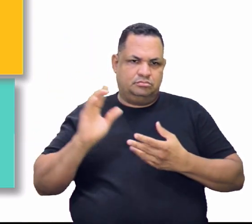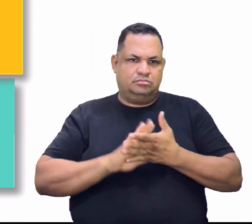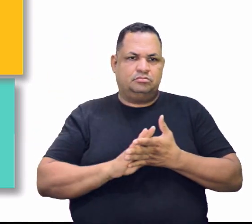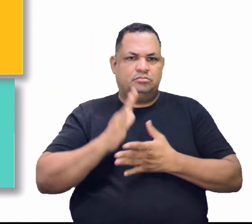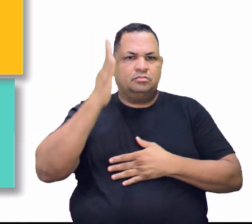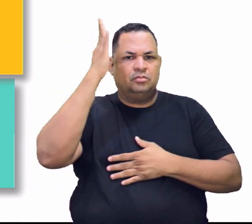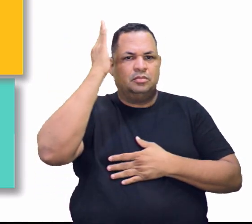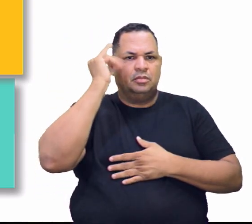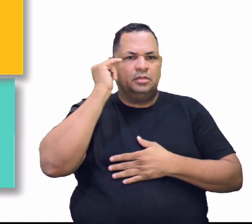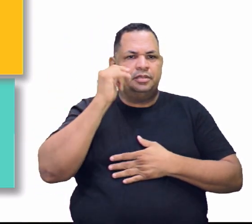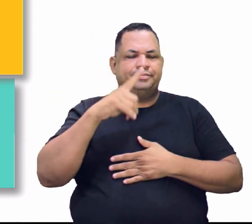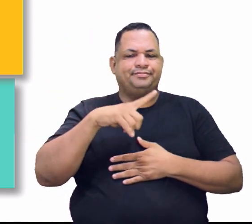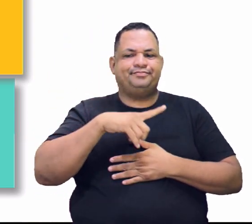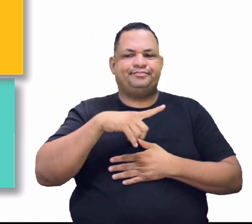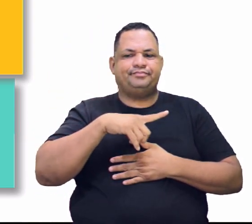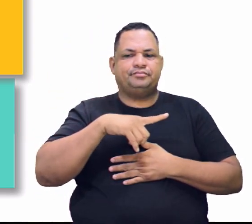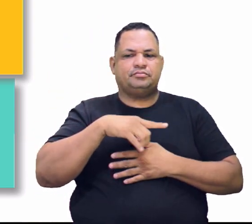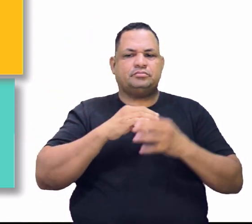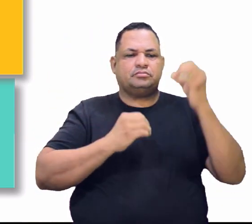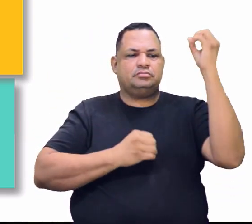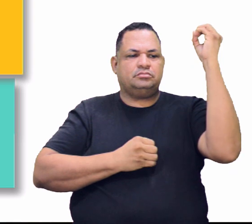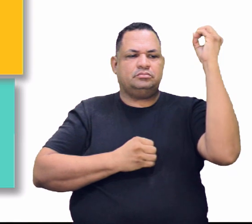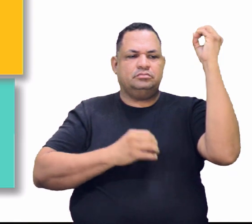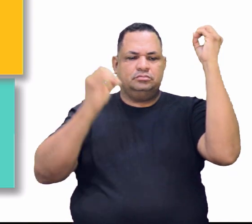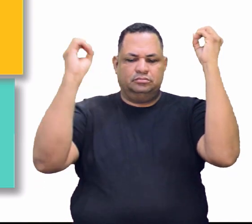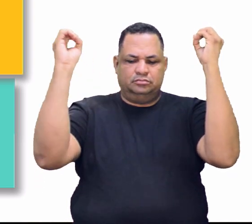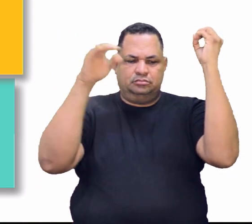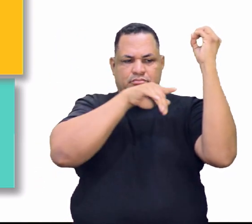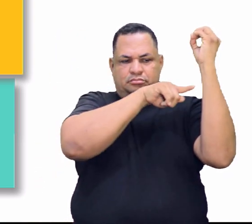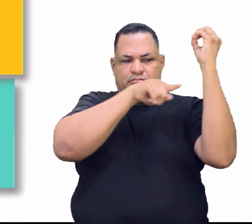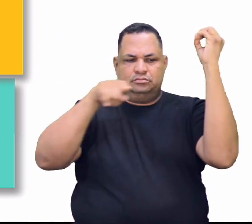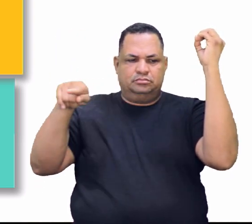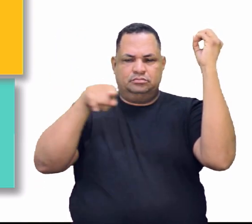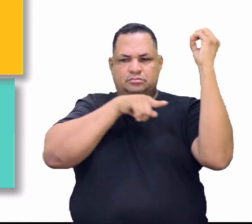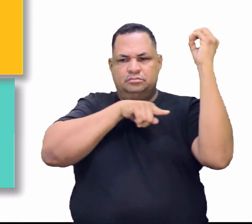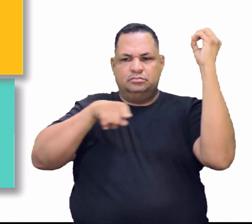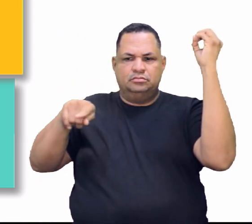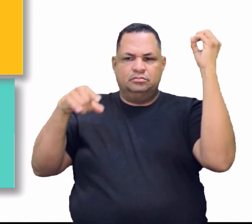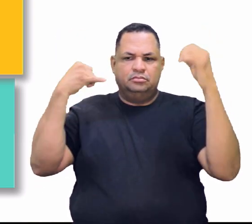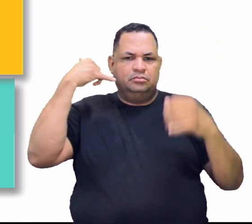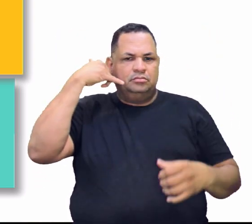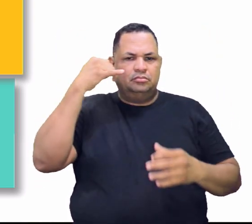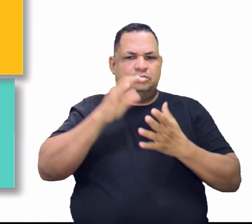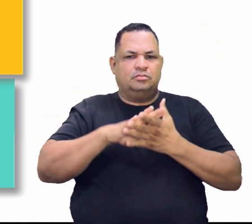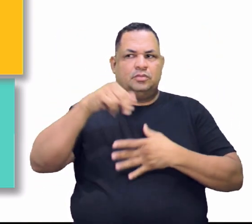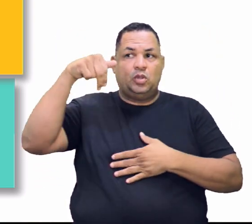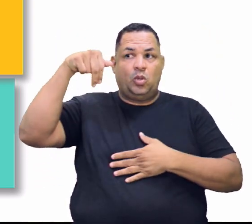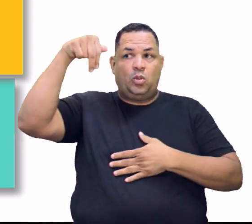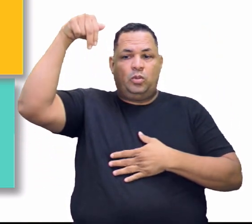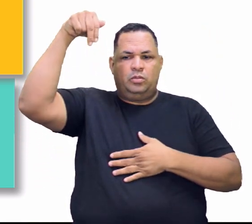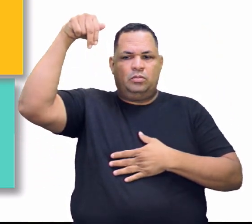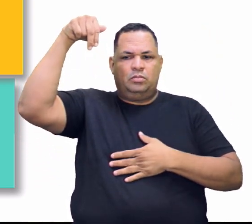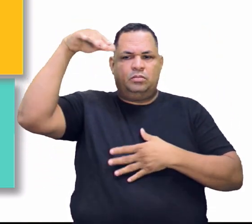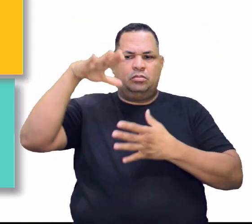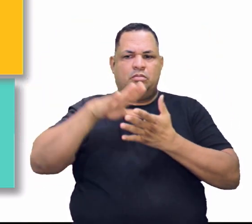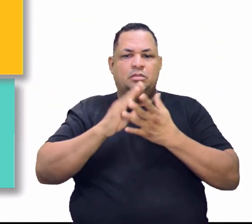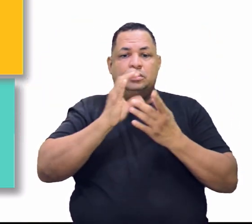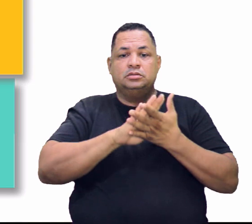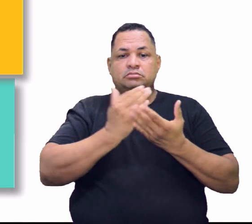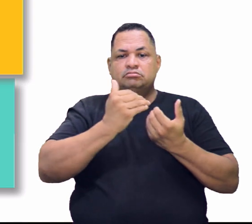Vocês são sabedores que o norte do Brasil, ele acaba saindo